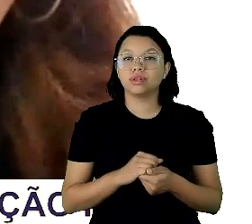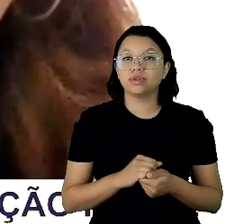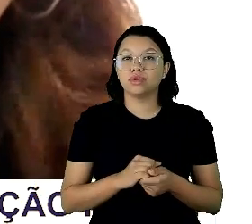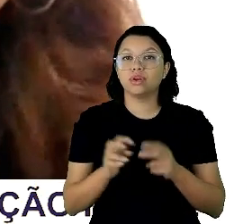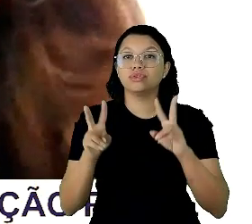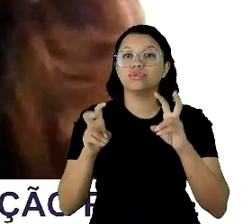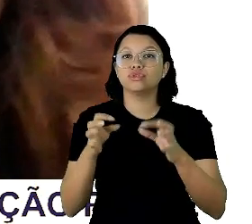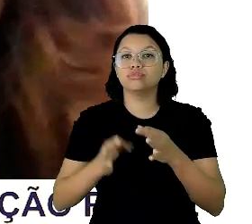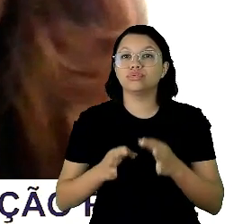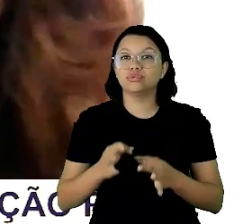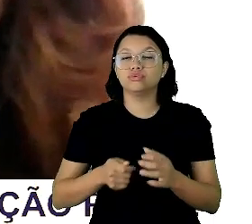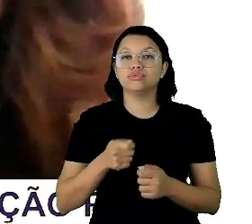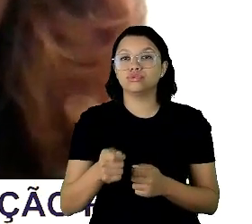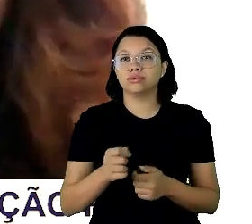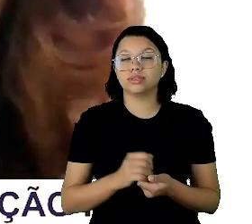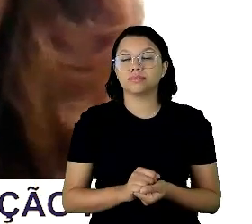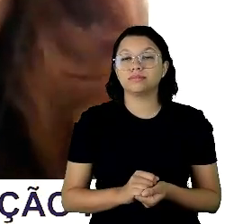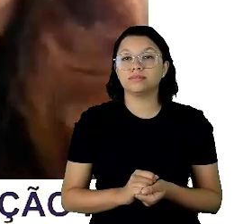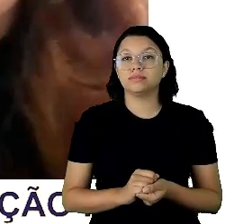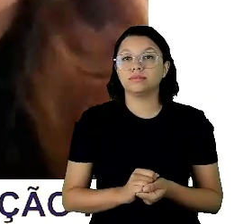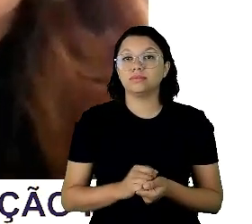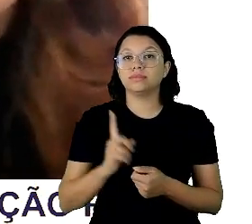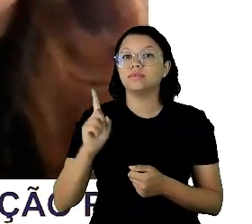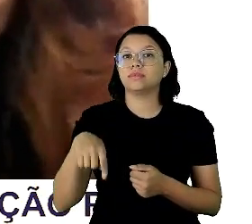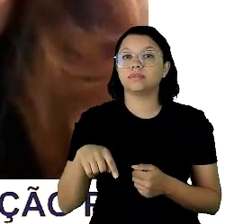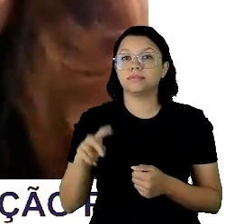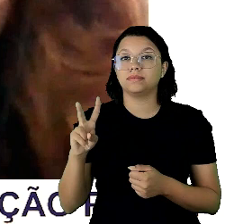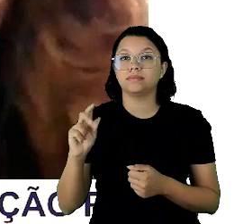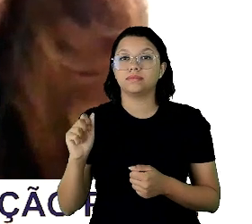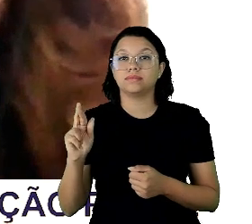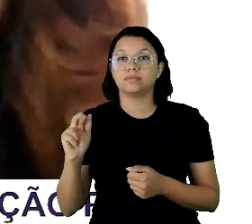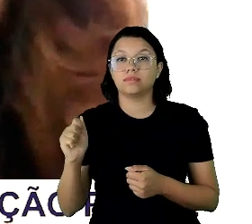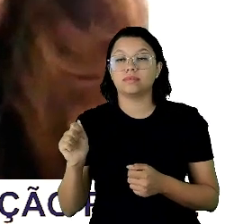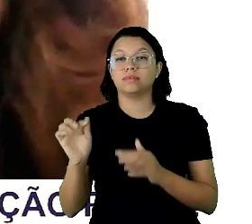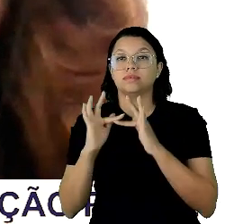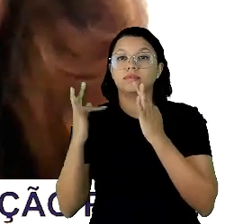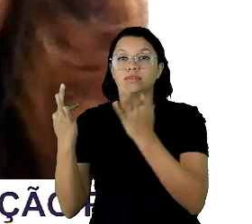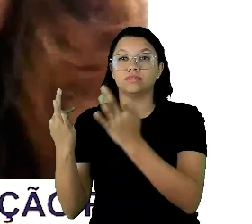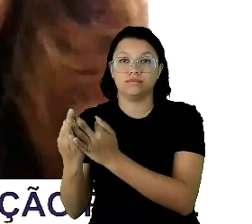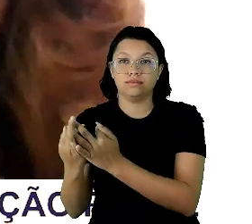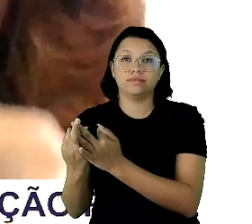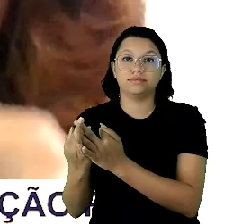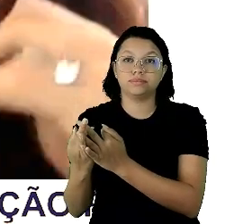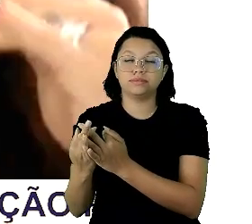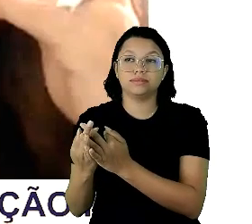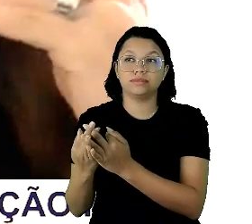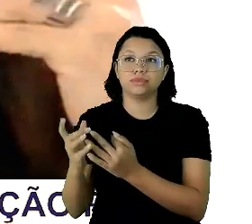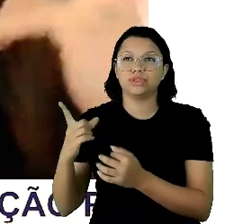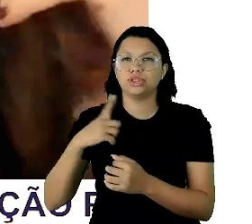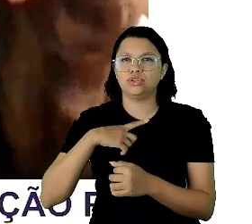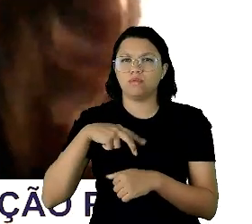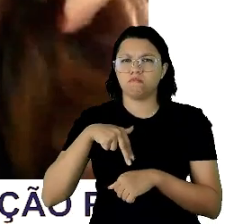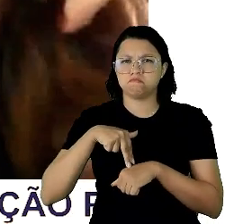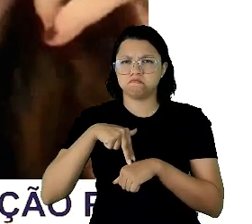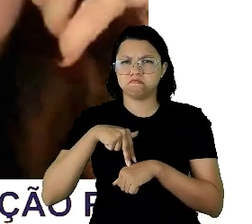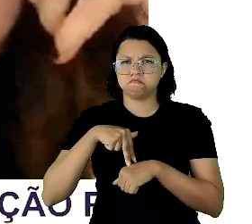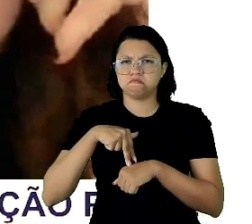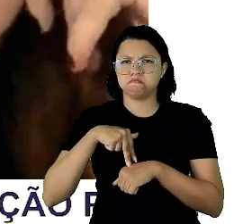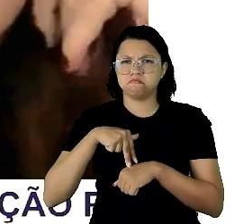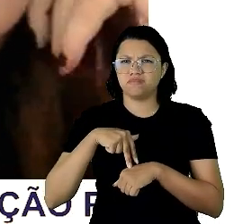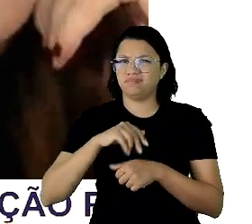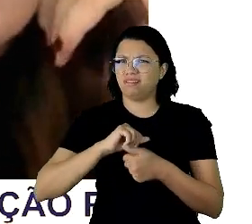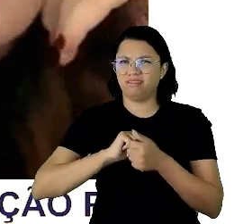que era da vara de família e que tinha uma postura totalmente inadequada, né? Até em